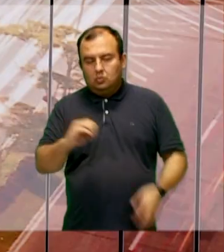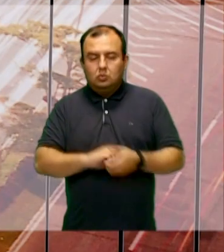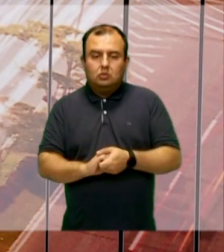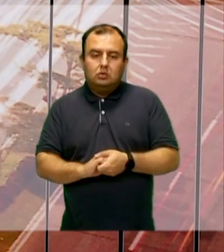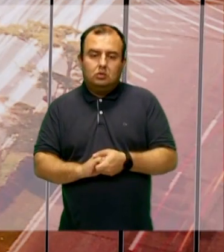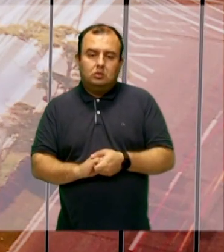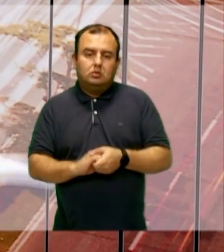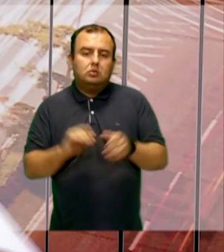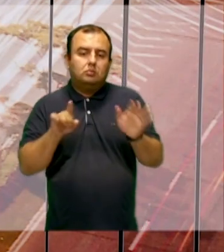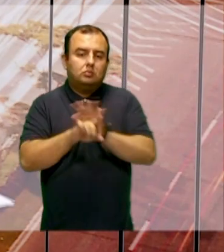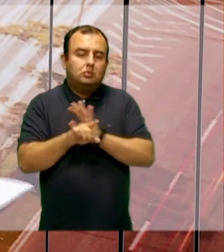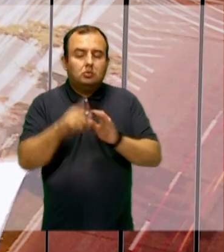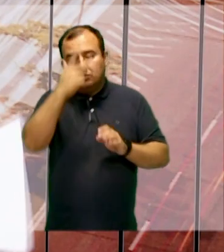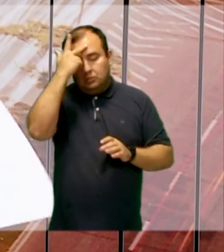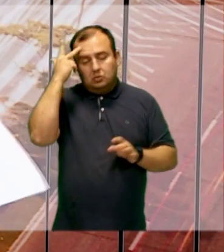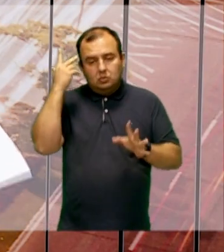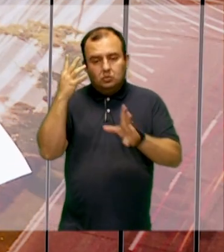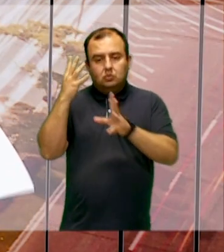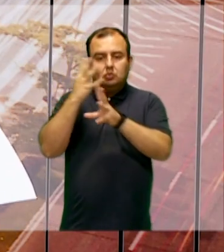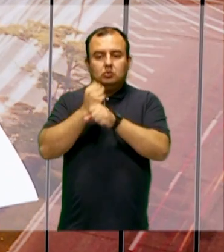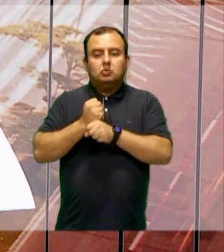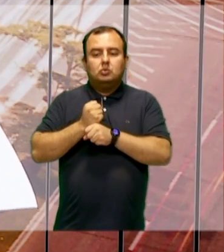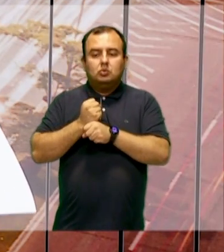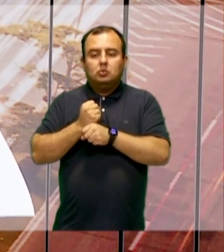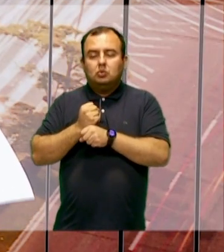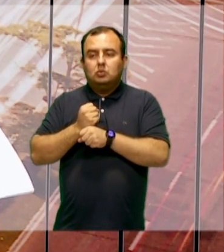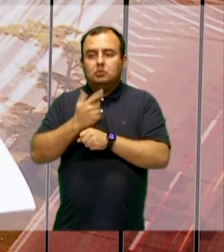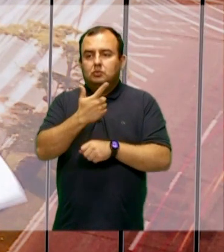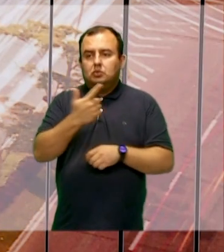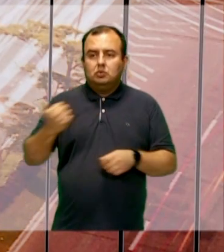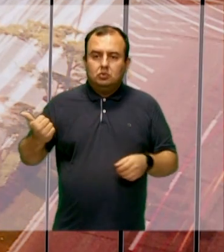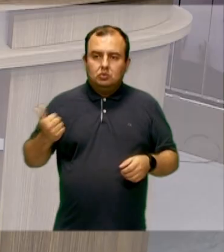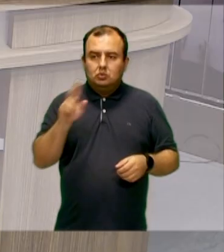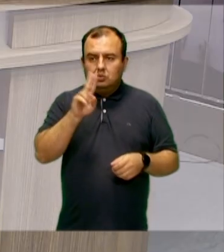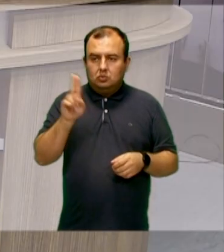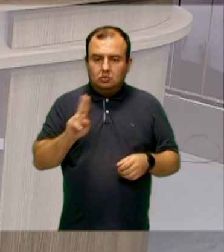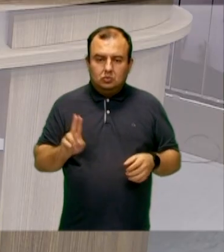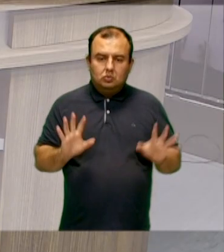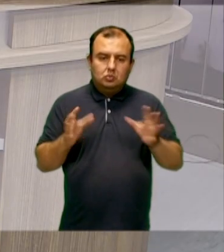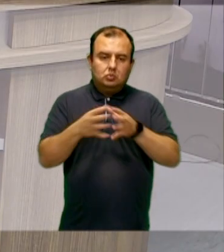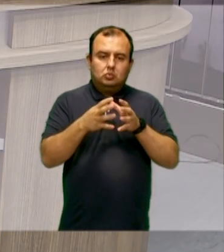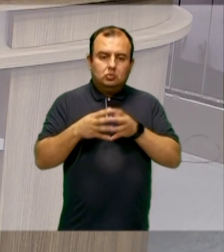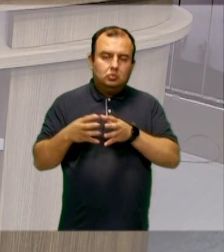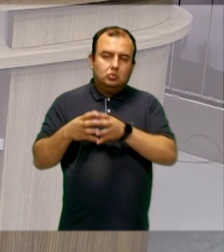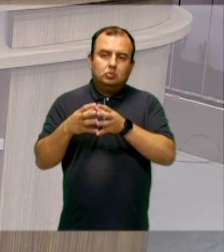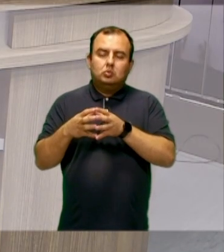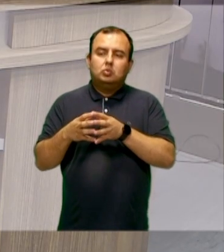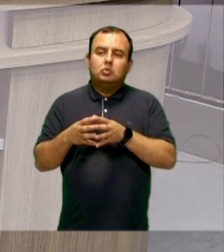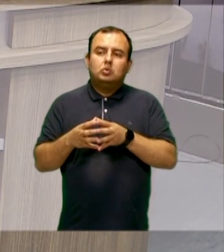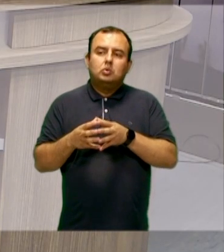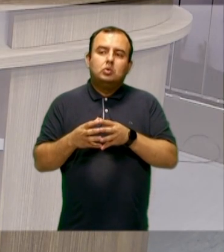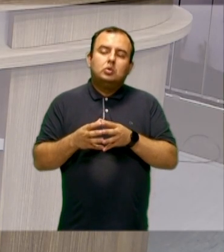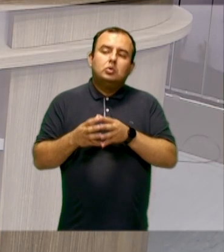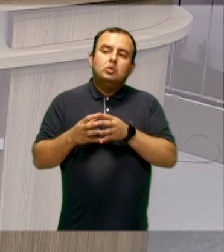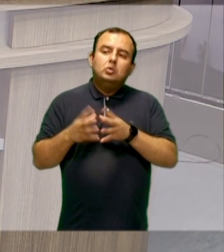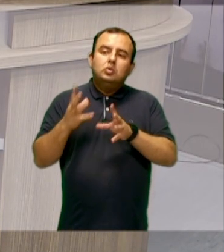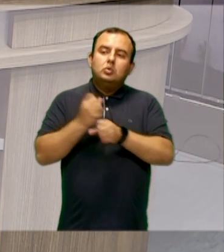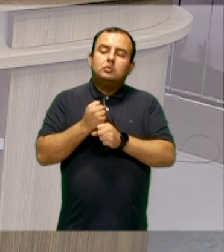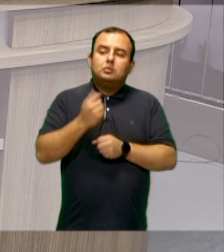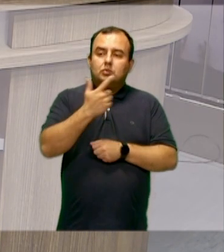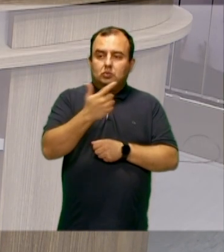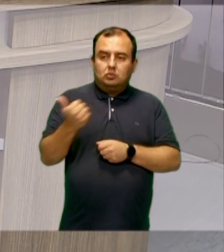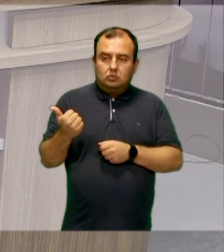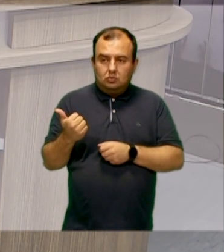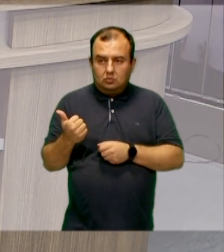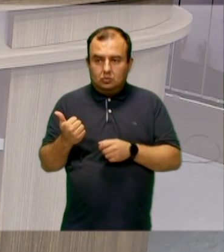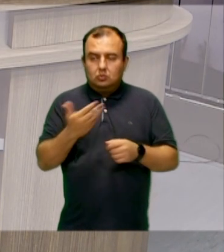são 21 pessoas, né? São 21 nomeados, se eu não me engano. Que são 3 grupos, né? São 3 grupos. São 3 grupos onde o governo